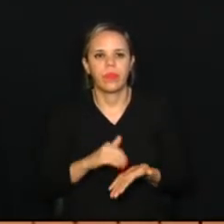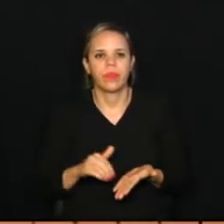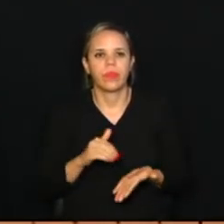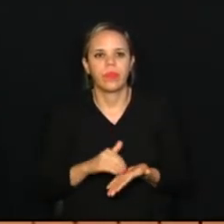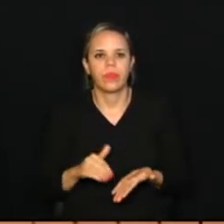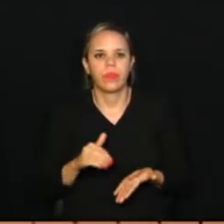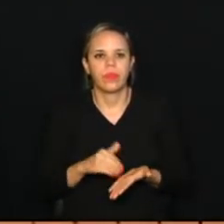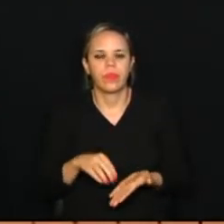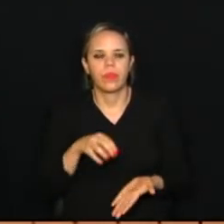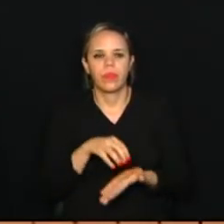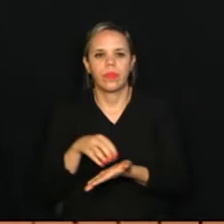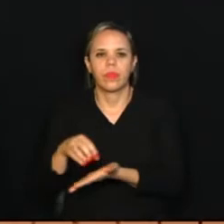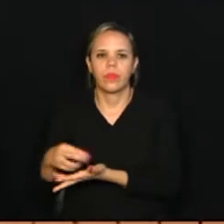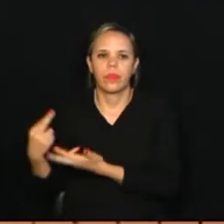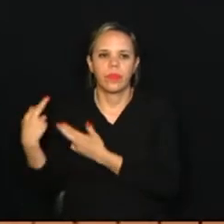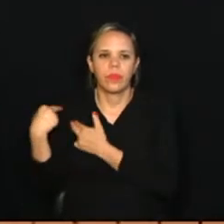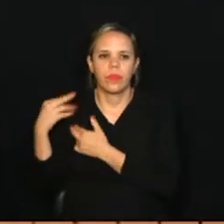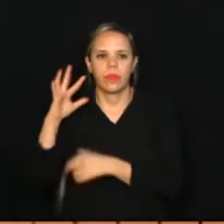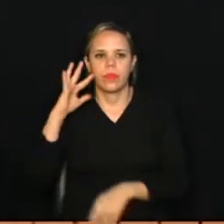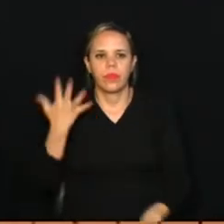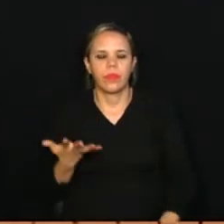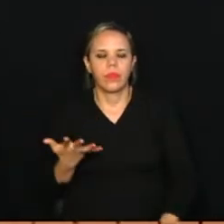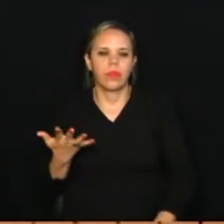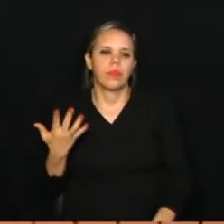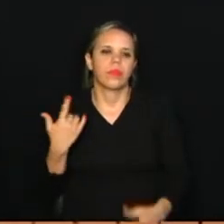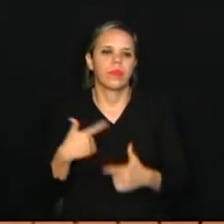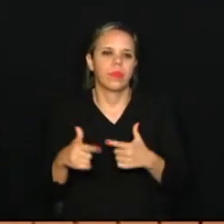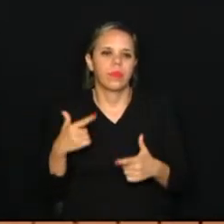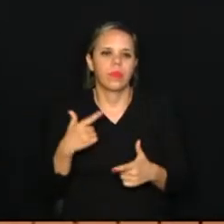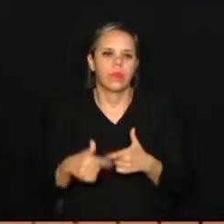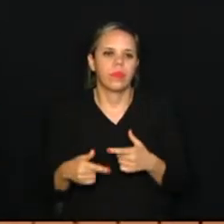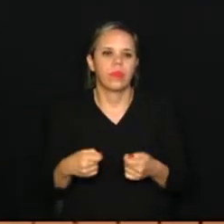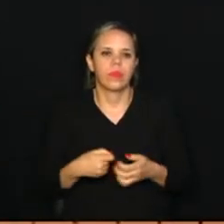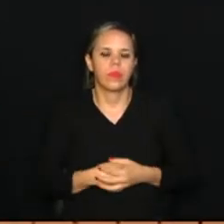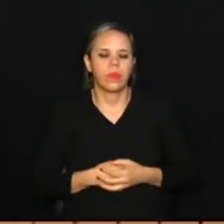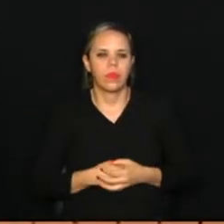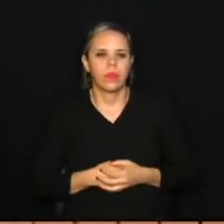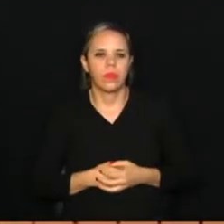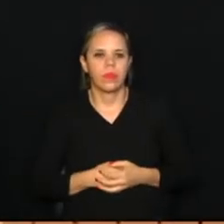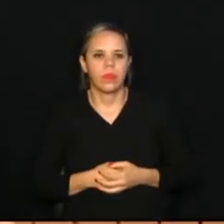pelos órgãos competentes para resolver aquele problema ou aquela demanda, né?